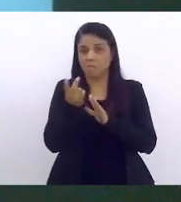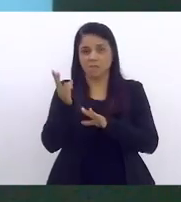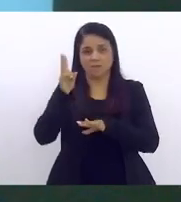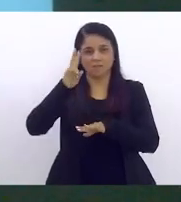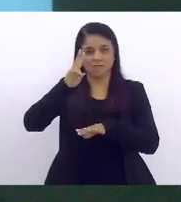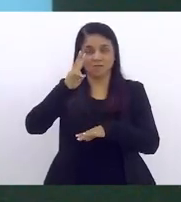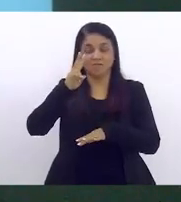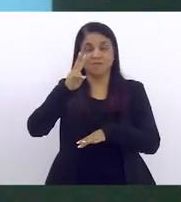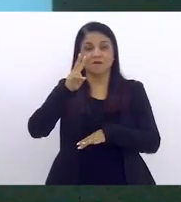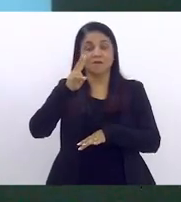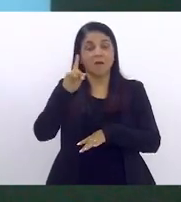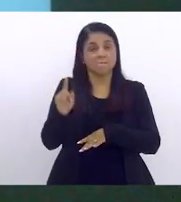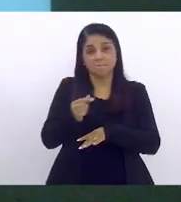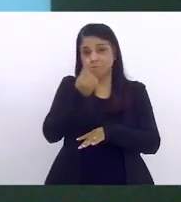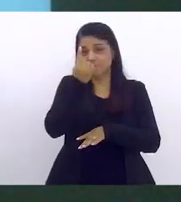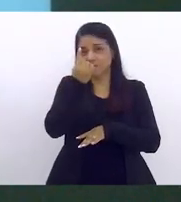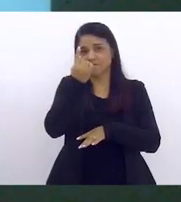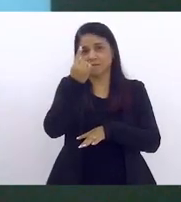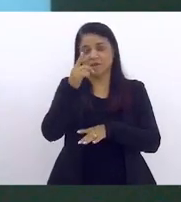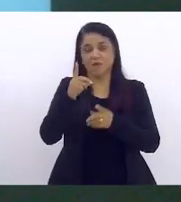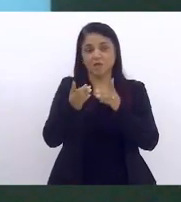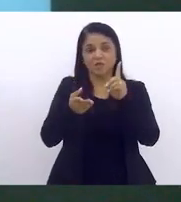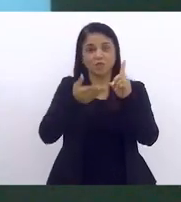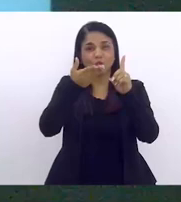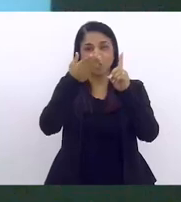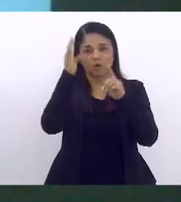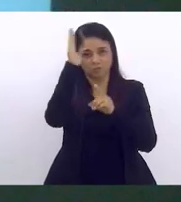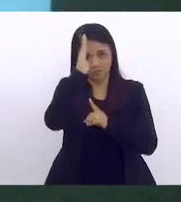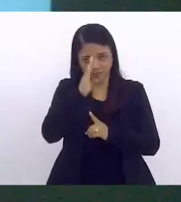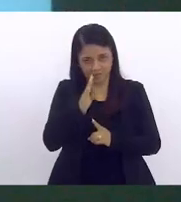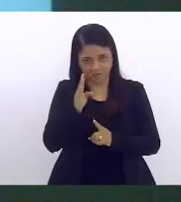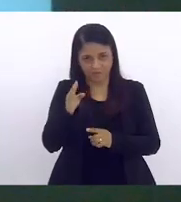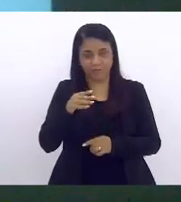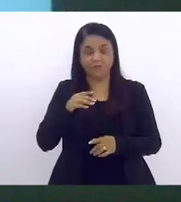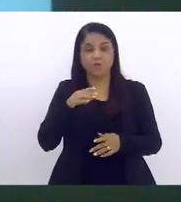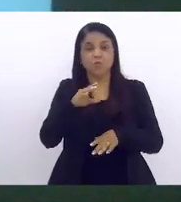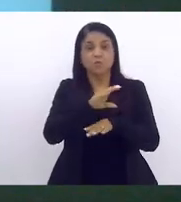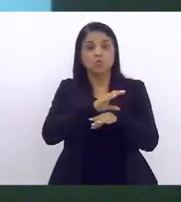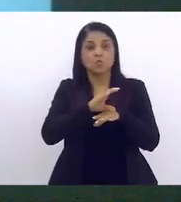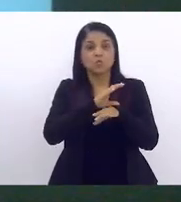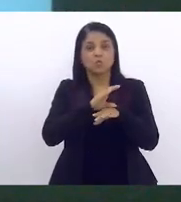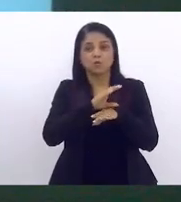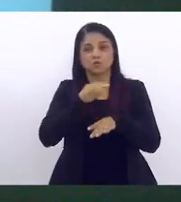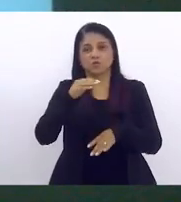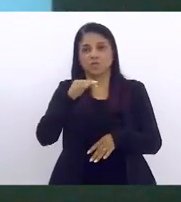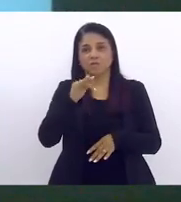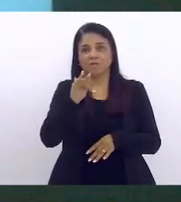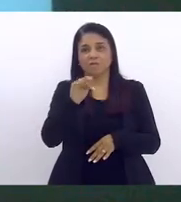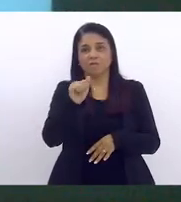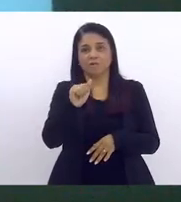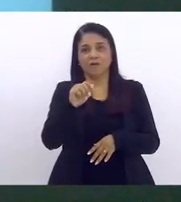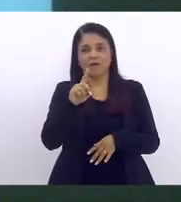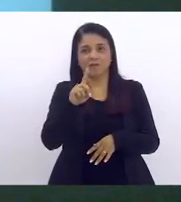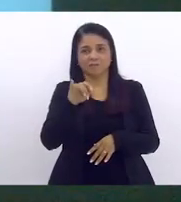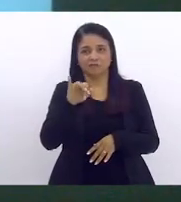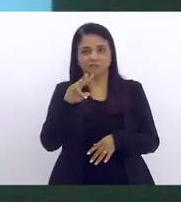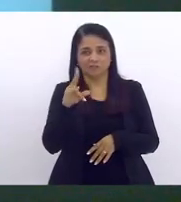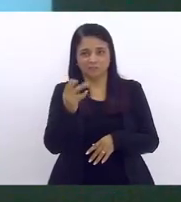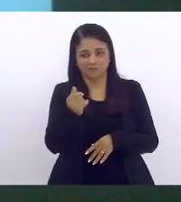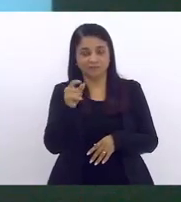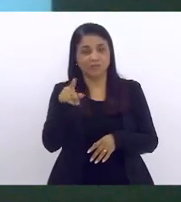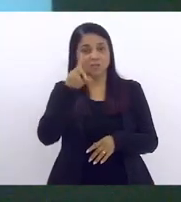fez o curso de doula da Fadinha, que é a primeira doula do Brasil. Mas, retornando nessa, Luíse Munier, doula Estou